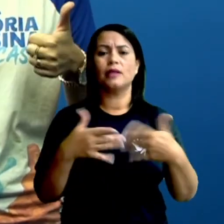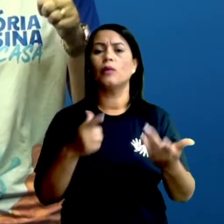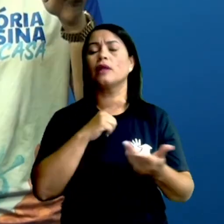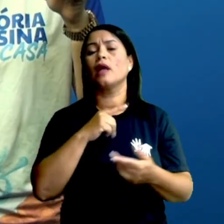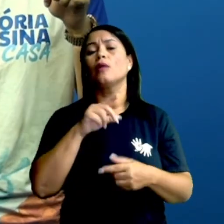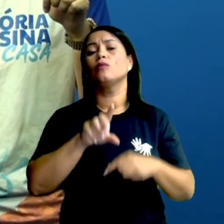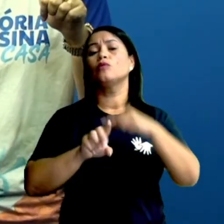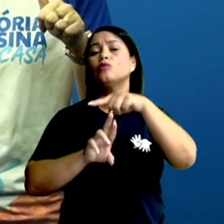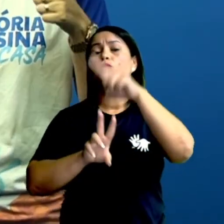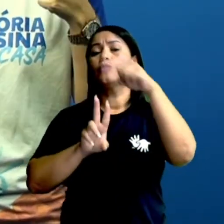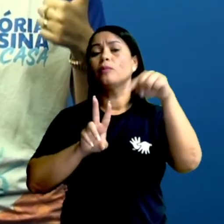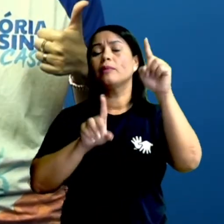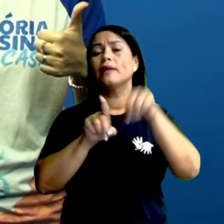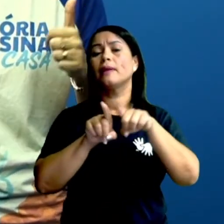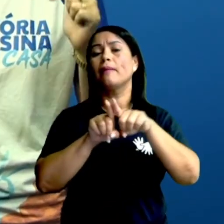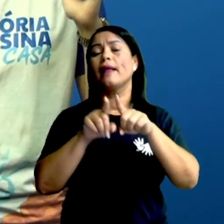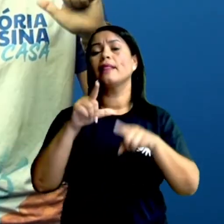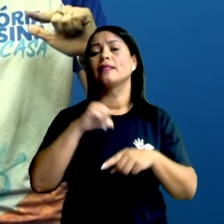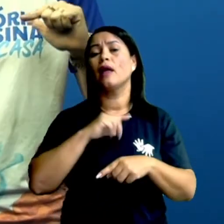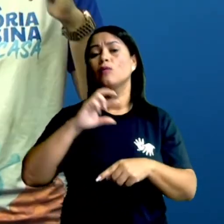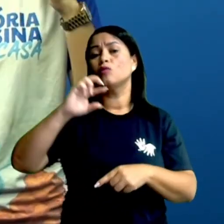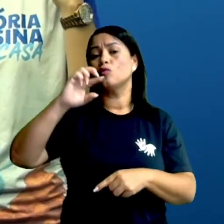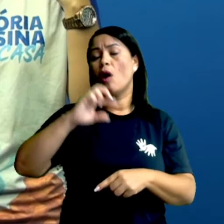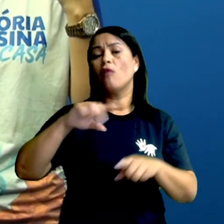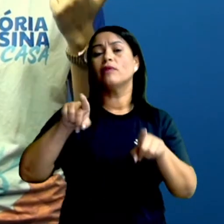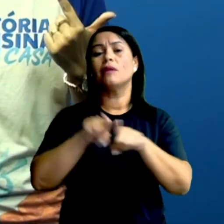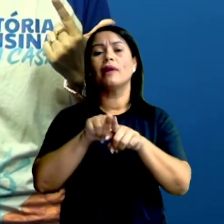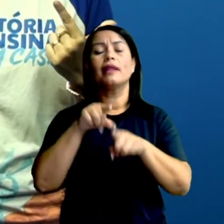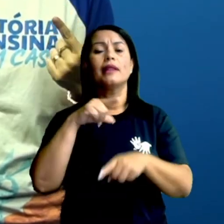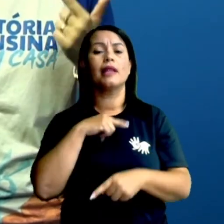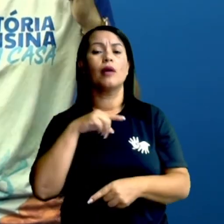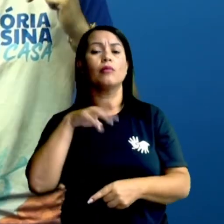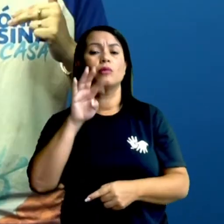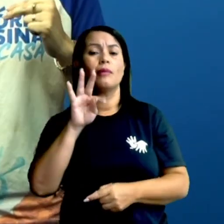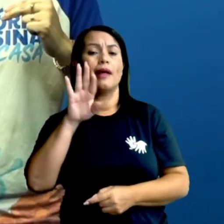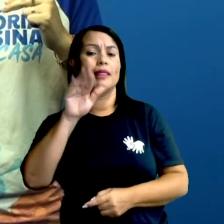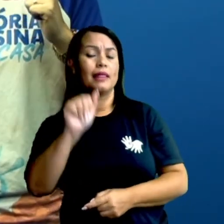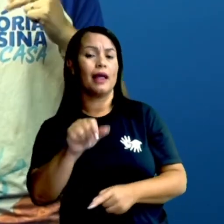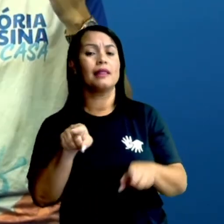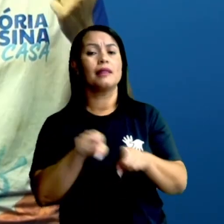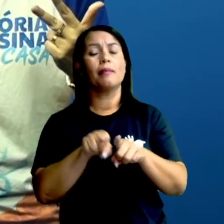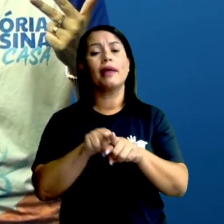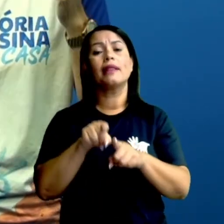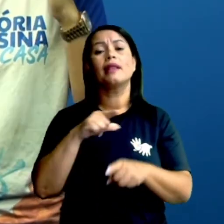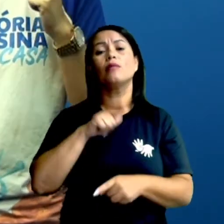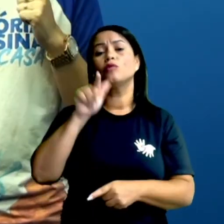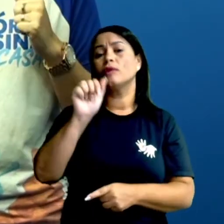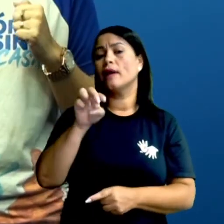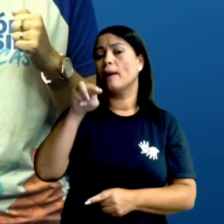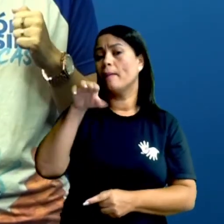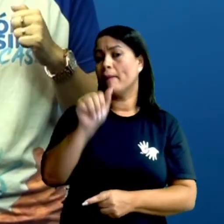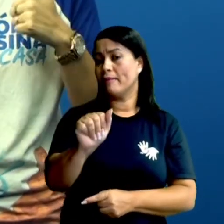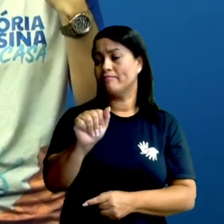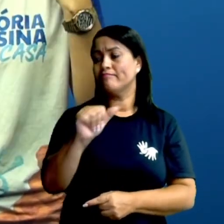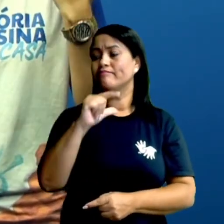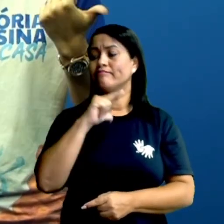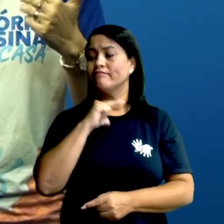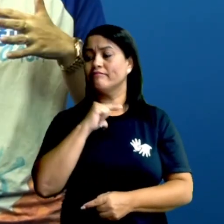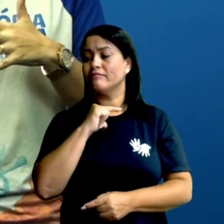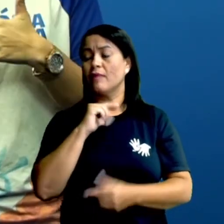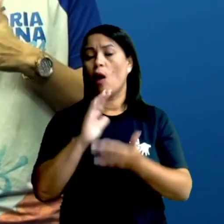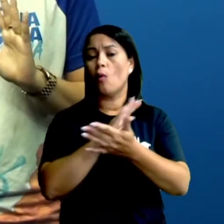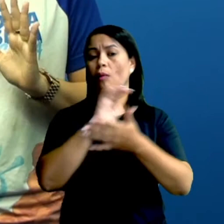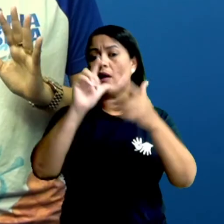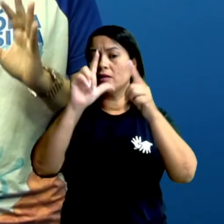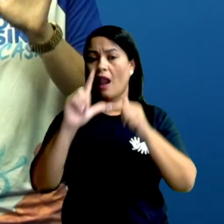temos o π, nós também temos alfa, nós também temos beta, nós também temos gama, tá certo?